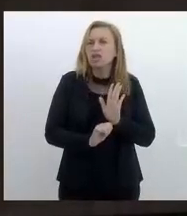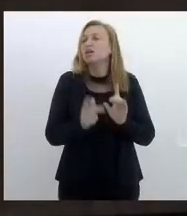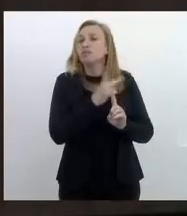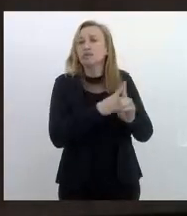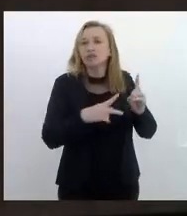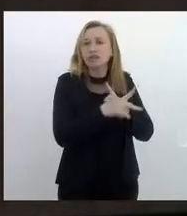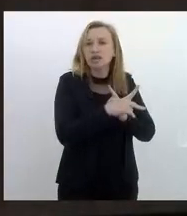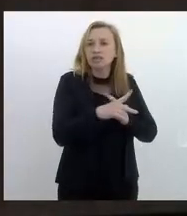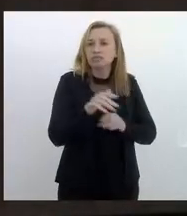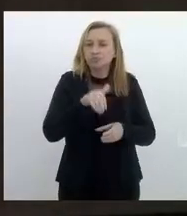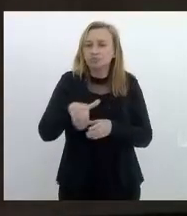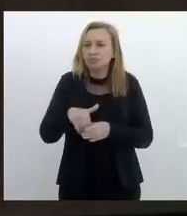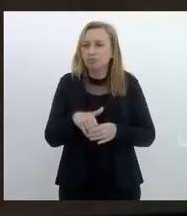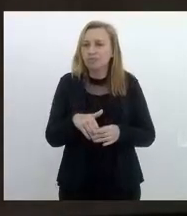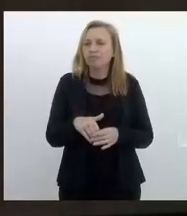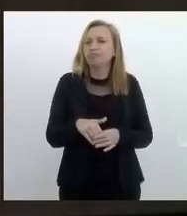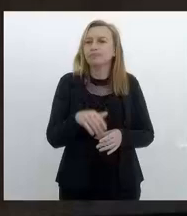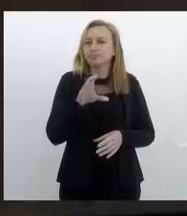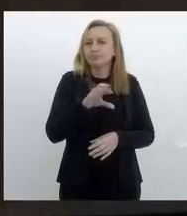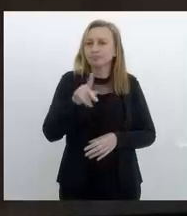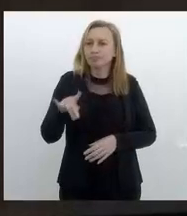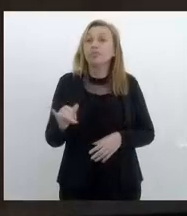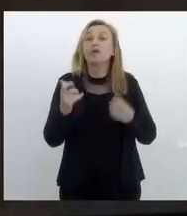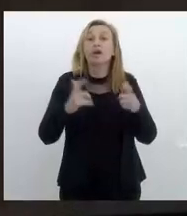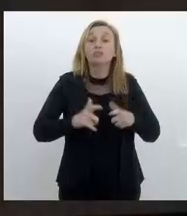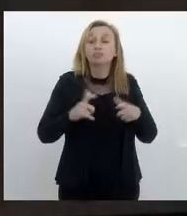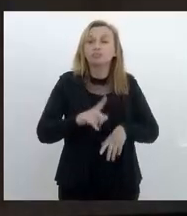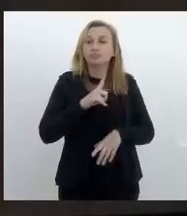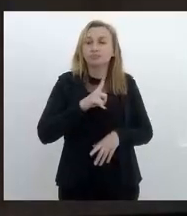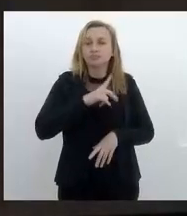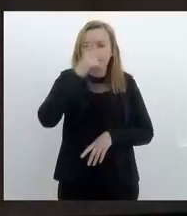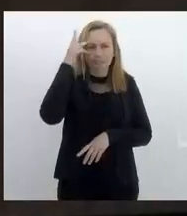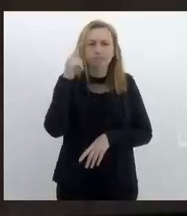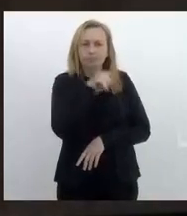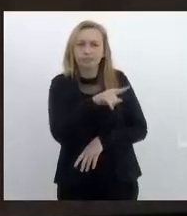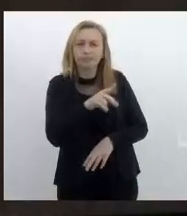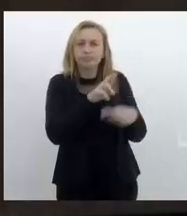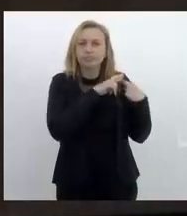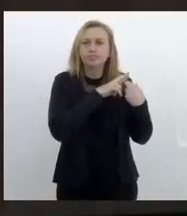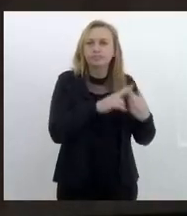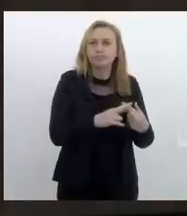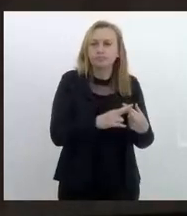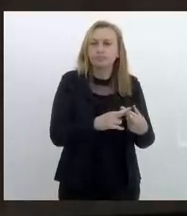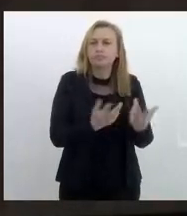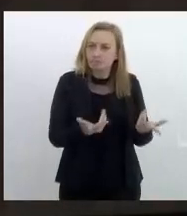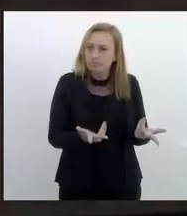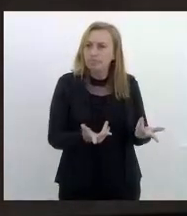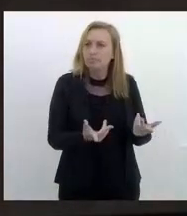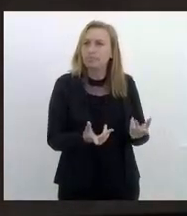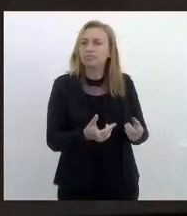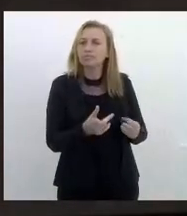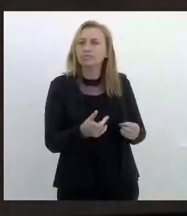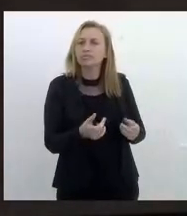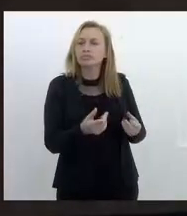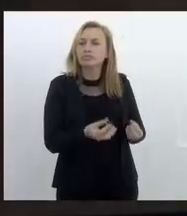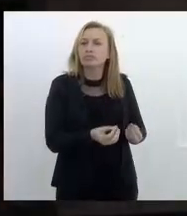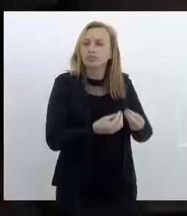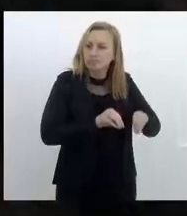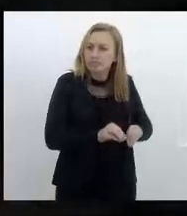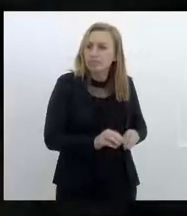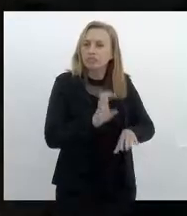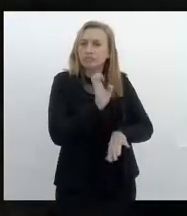Previdência do presidência CPI aonde tem pessoas ali que tem que ser responsabilizada pelo que fizeram que trouxe o estrago